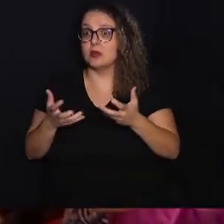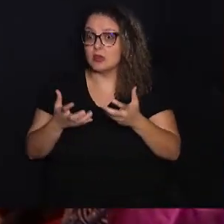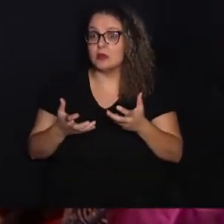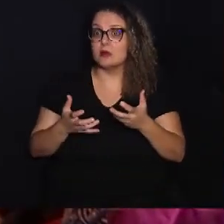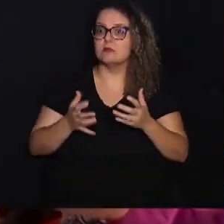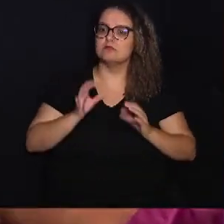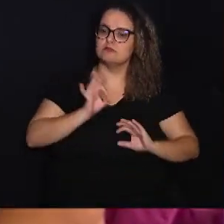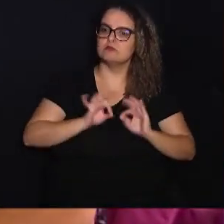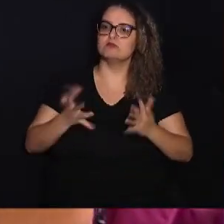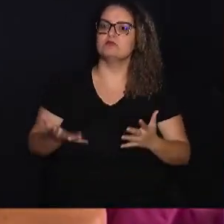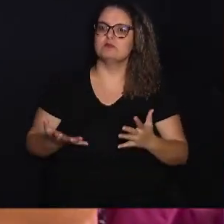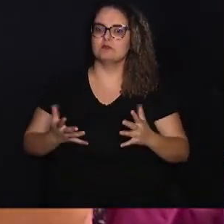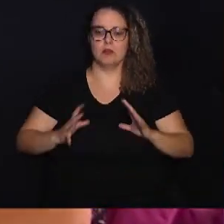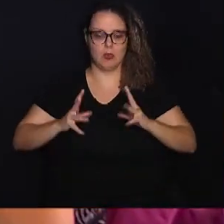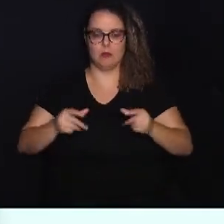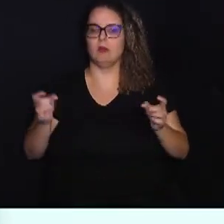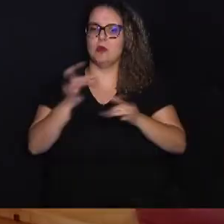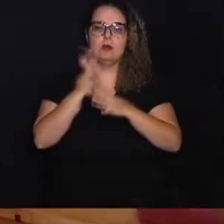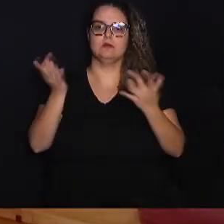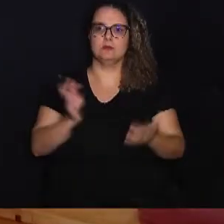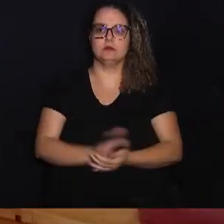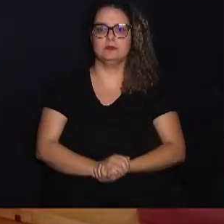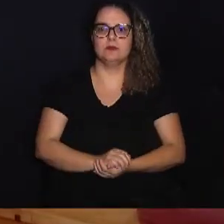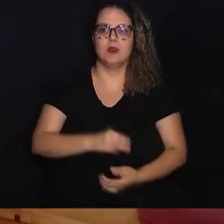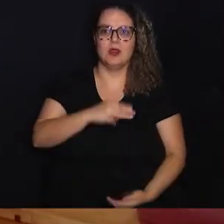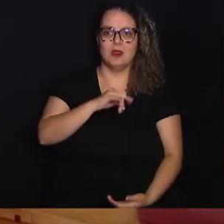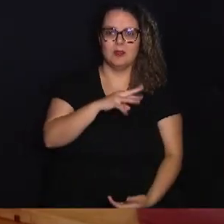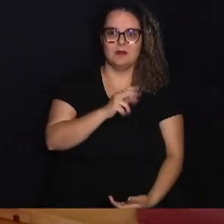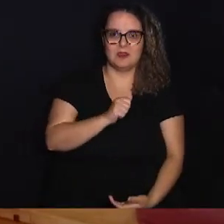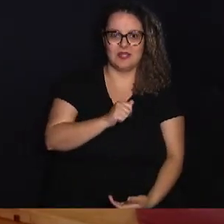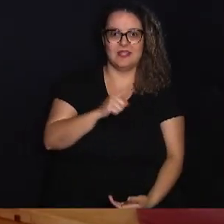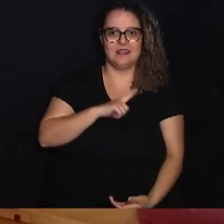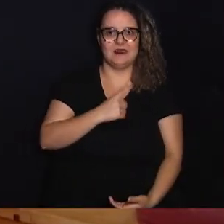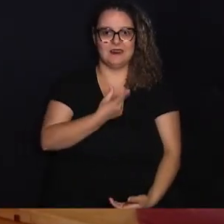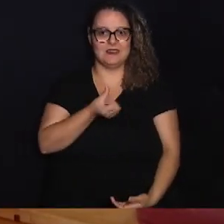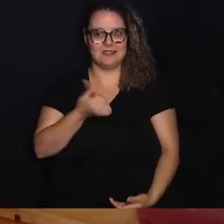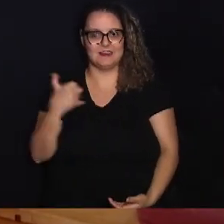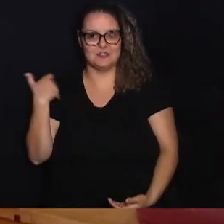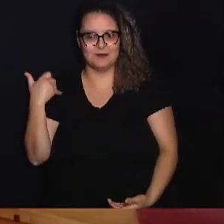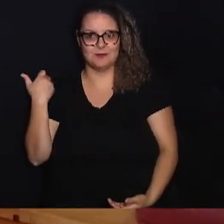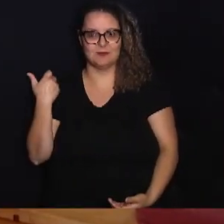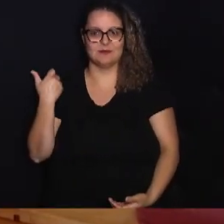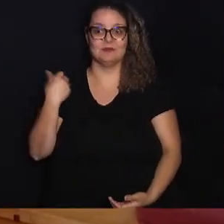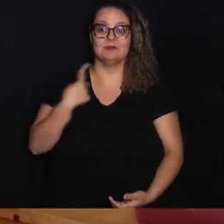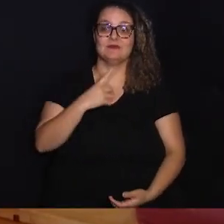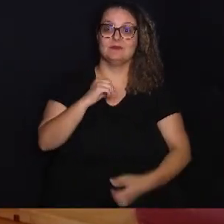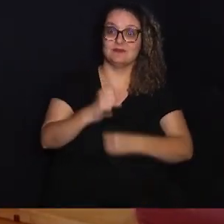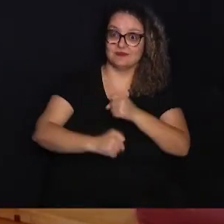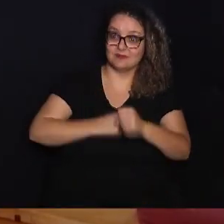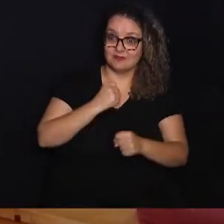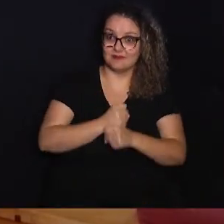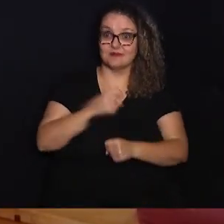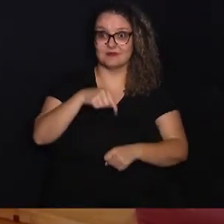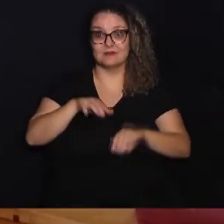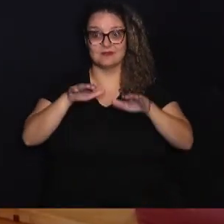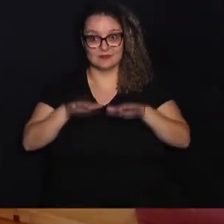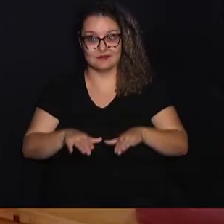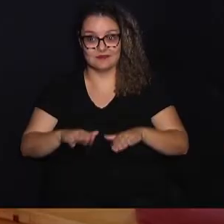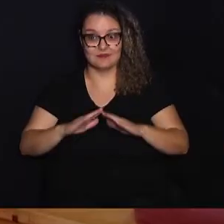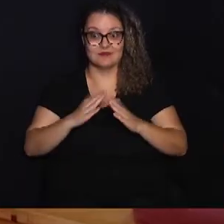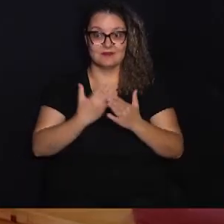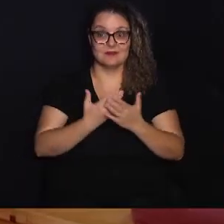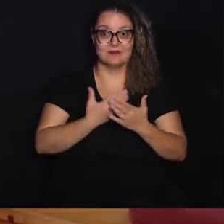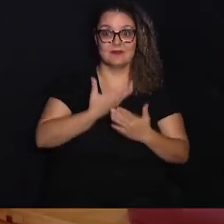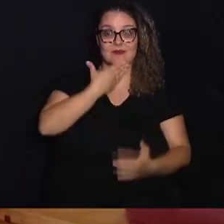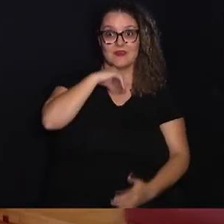bem assim, pronto. A Mariana Trainotti tem 16 anos e passou 10 anos aqui nessa escola. Os pais